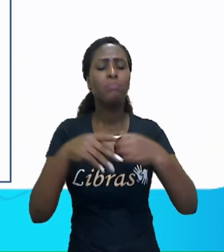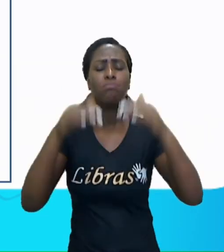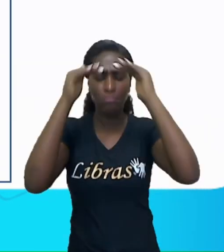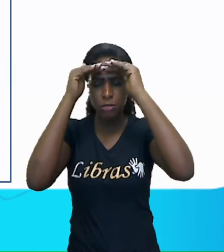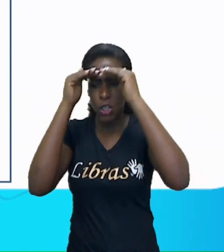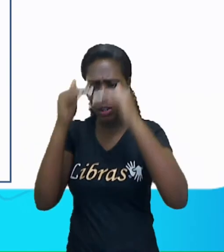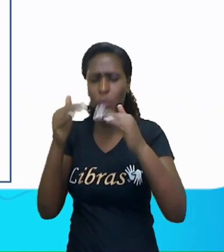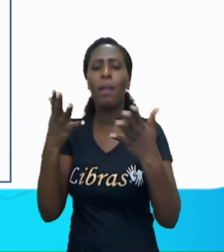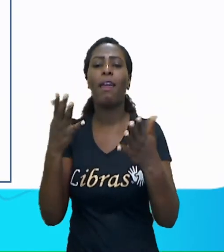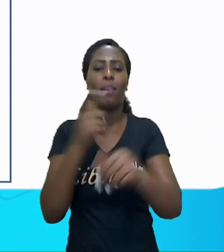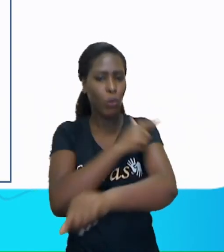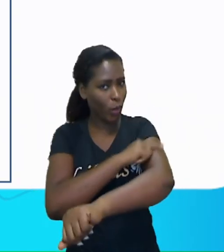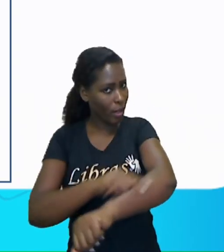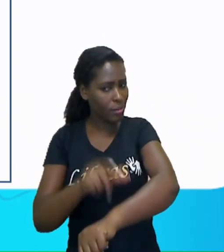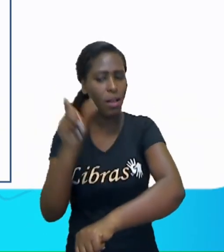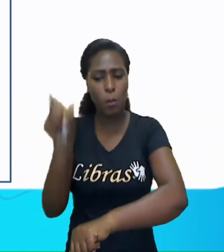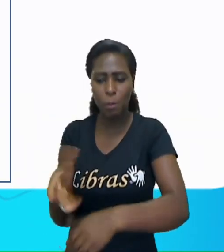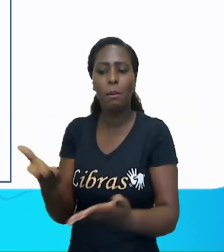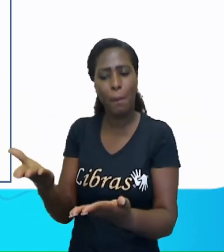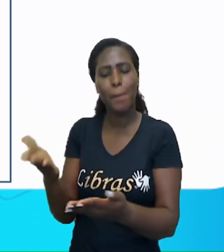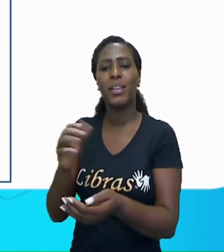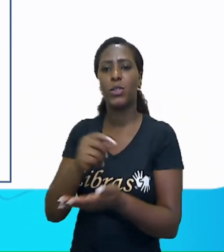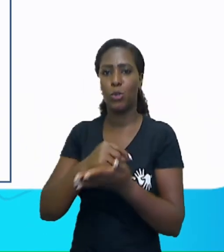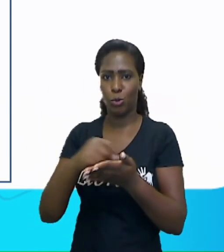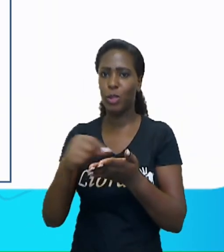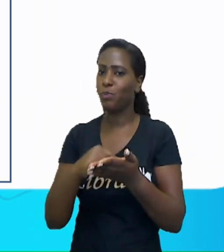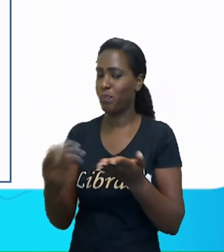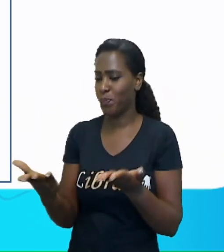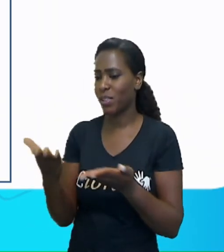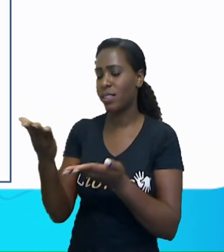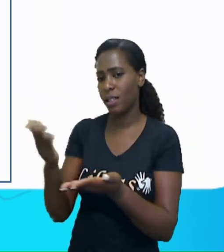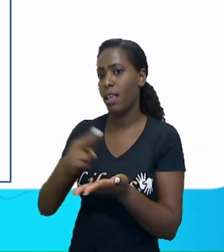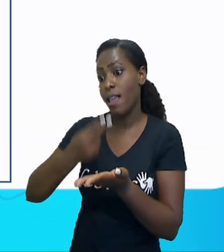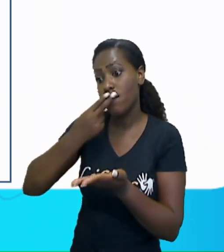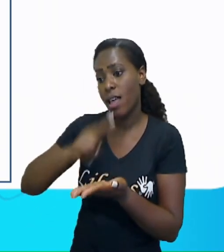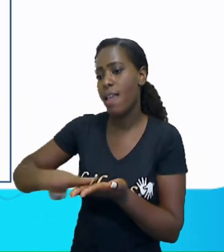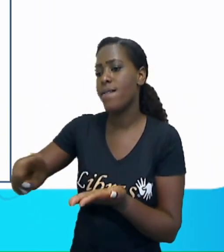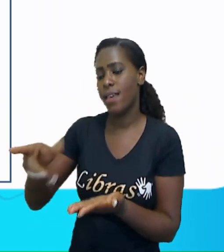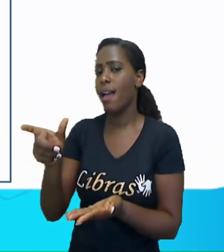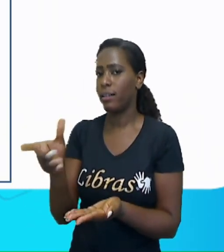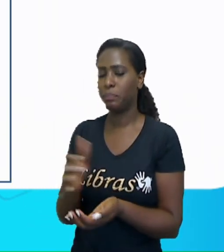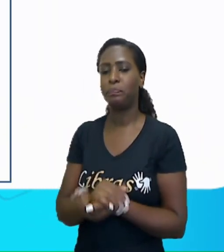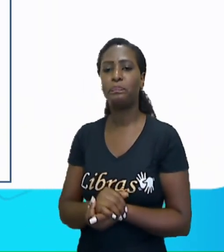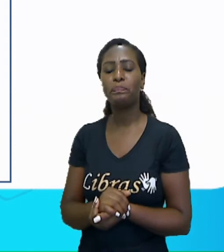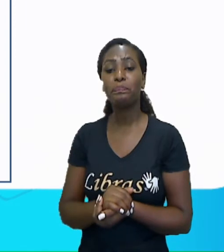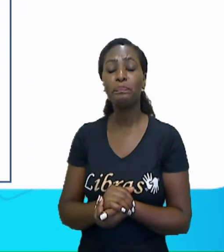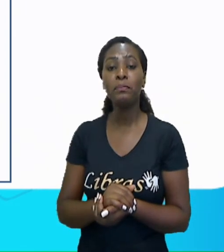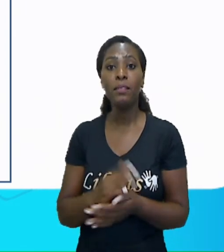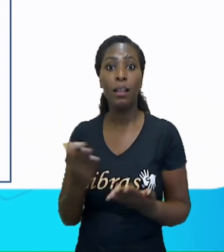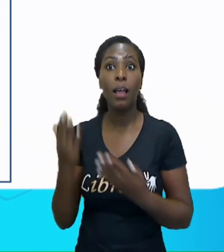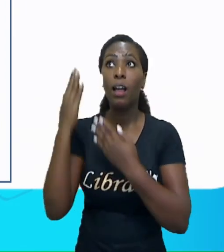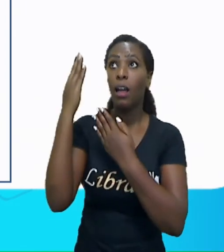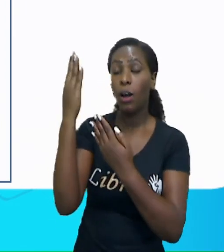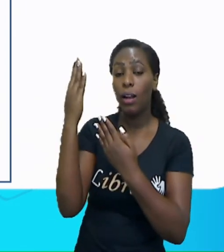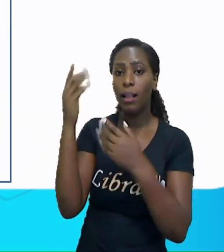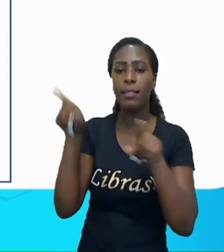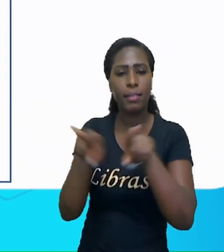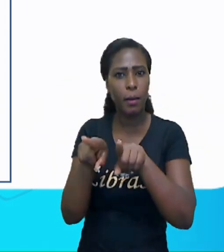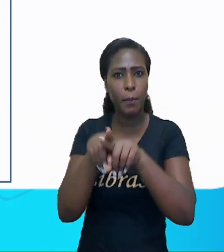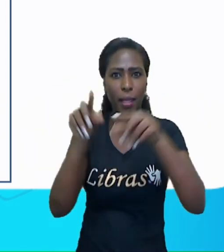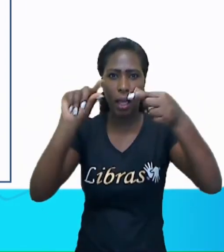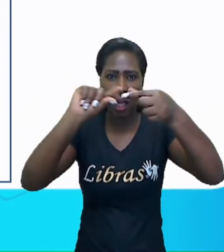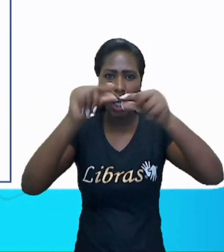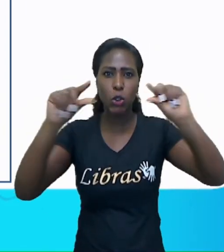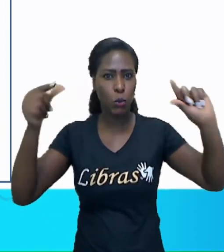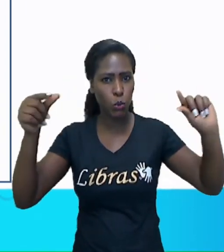pessoas. Agora vamos para a estrutura geral de uma carta de solicitação. Observe, temos aqui a data, não é mesmo?